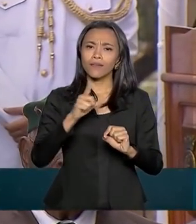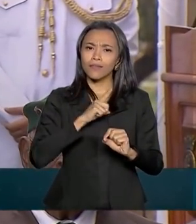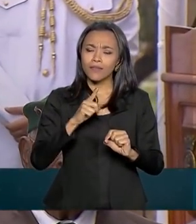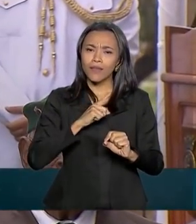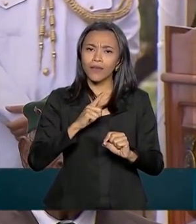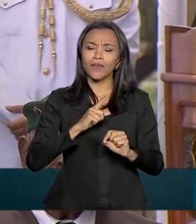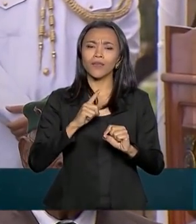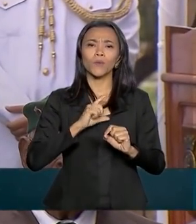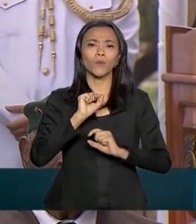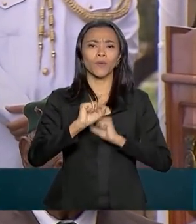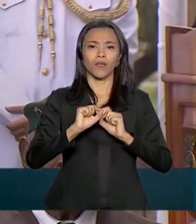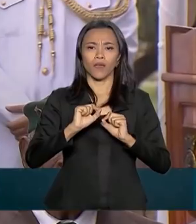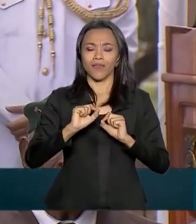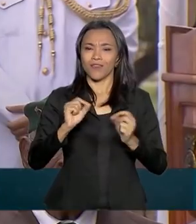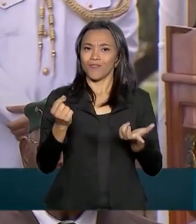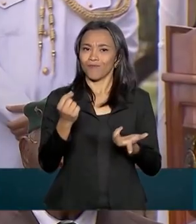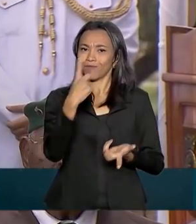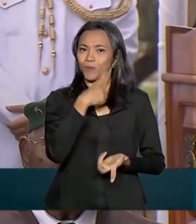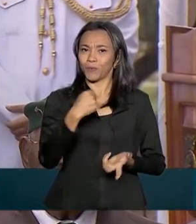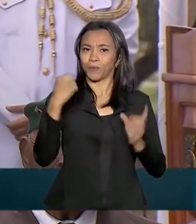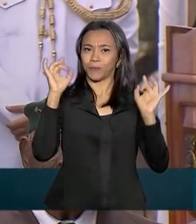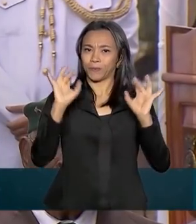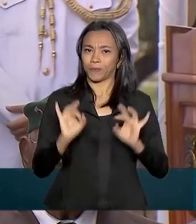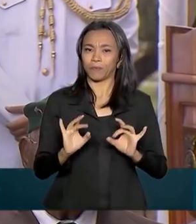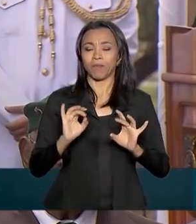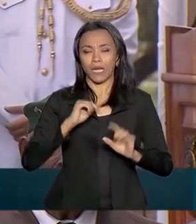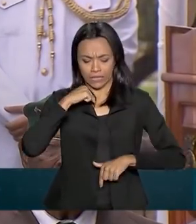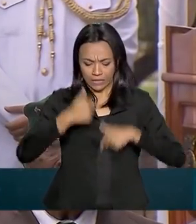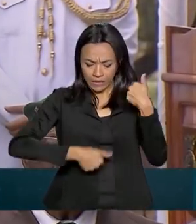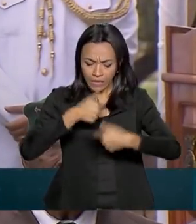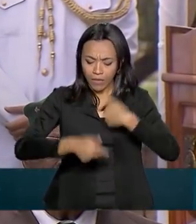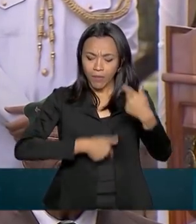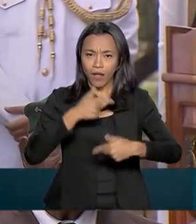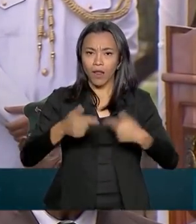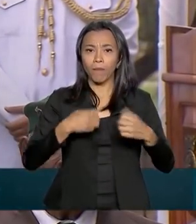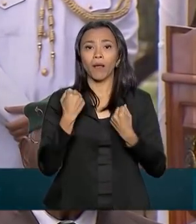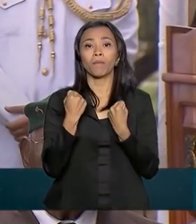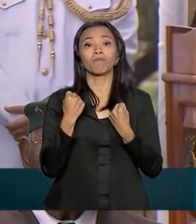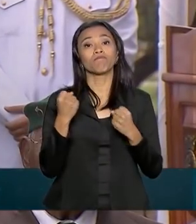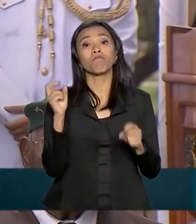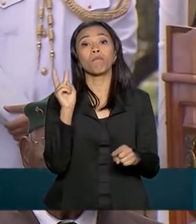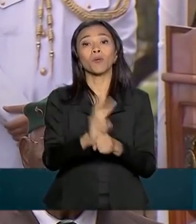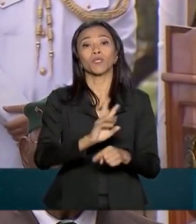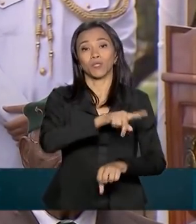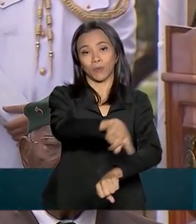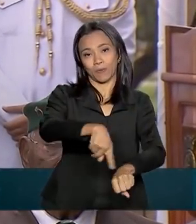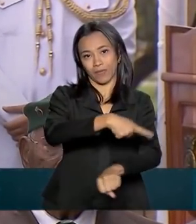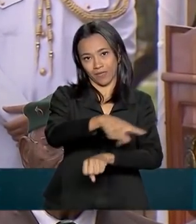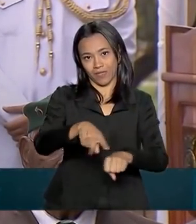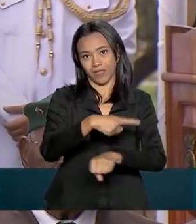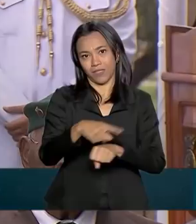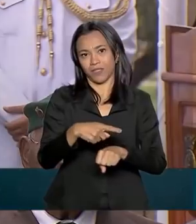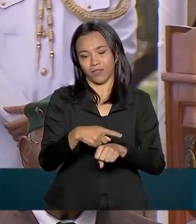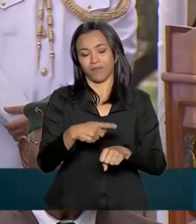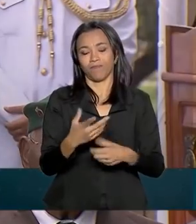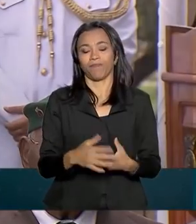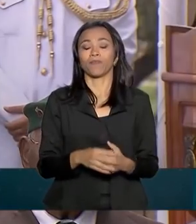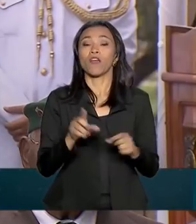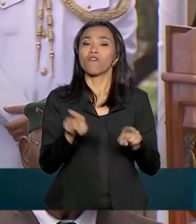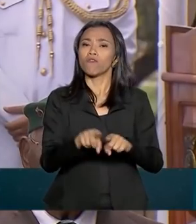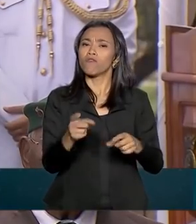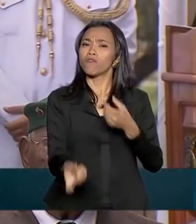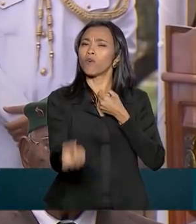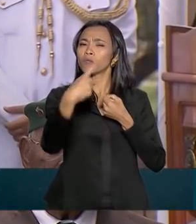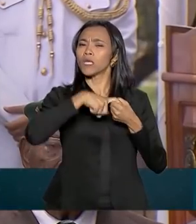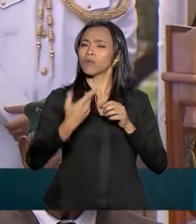servir à sua pátria com sacrifício da própria vida voltemos um pouco ao passado teatro de operações da